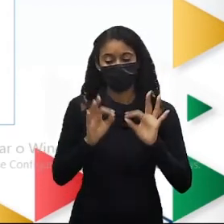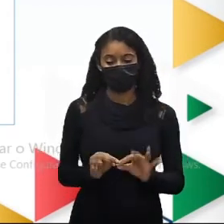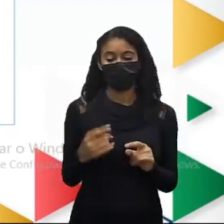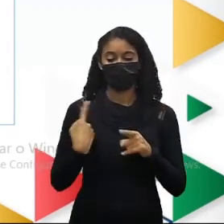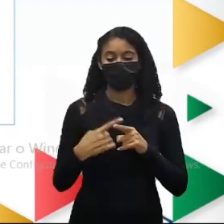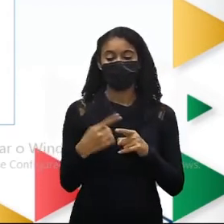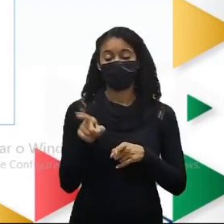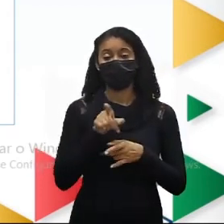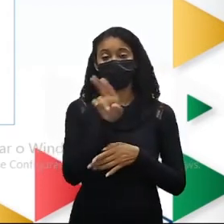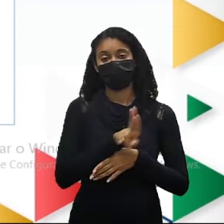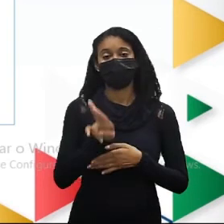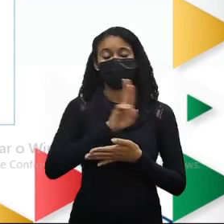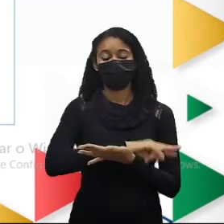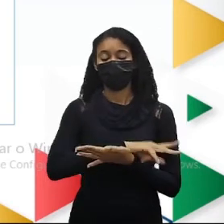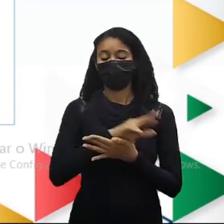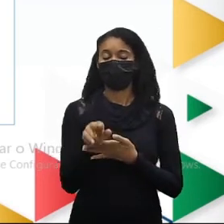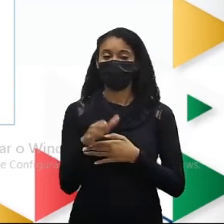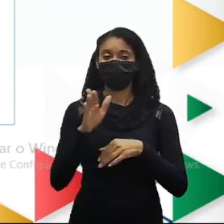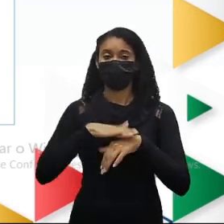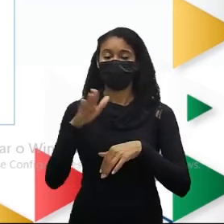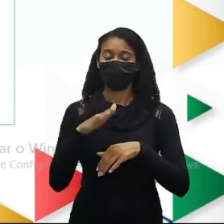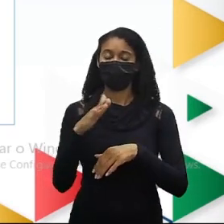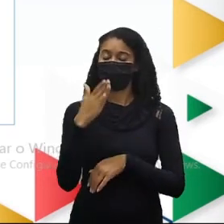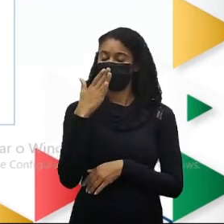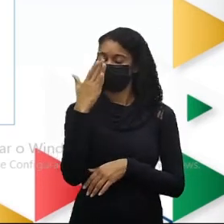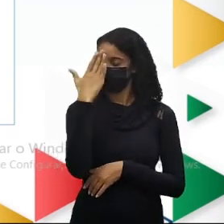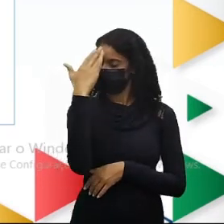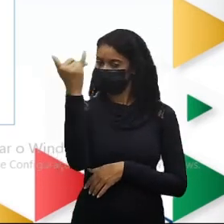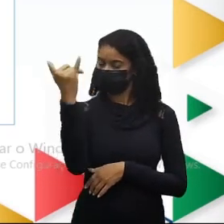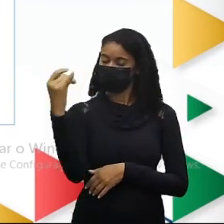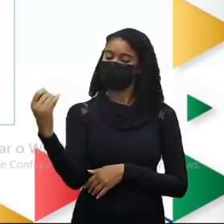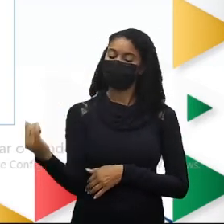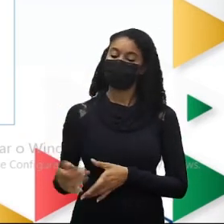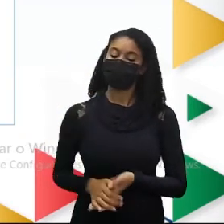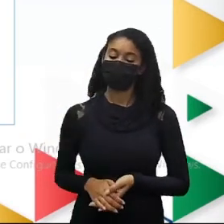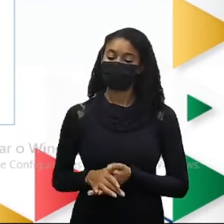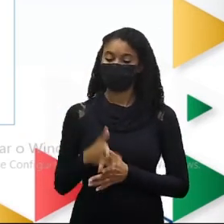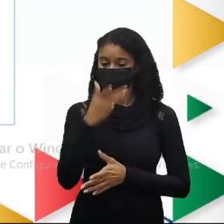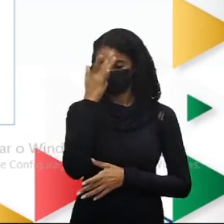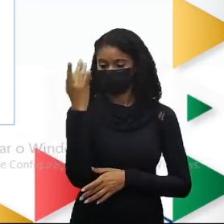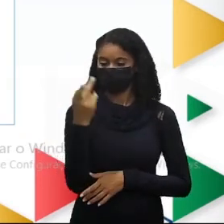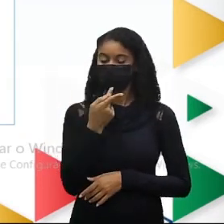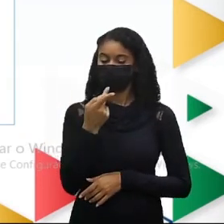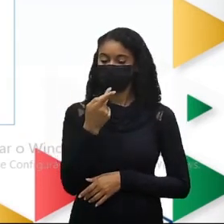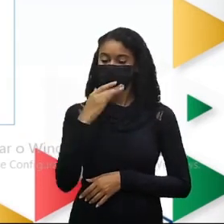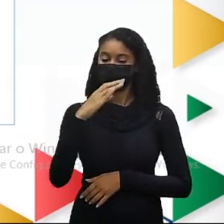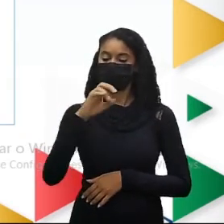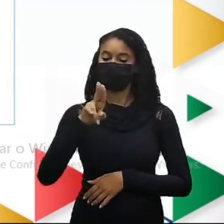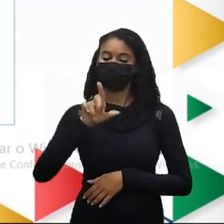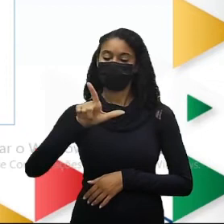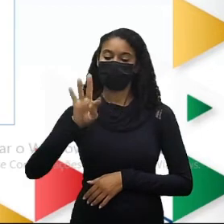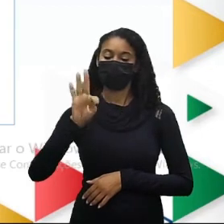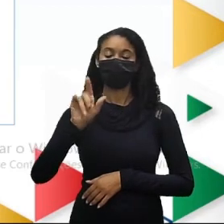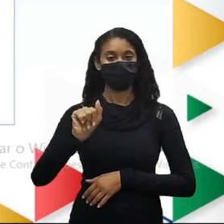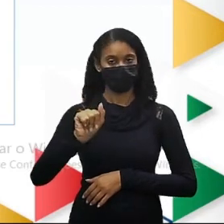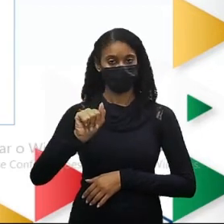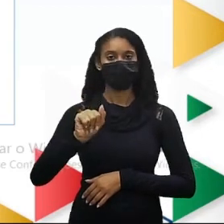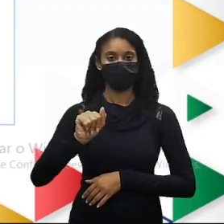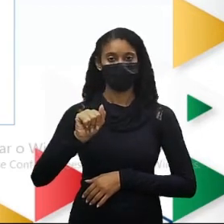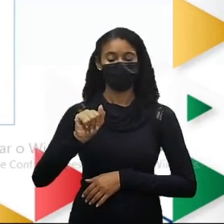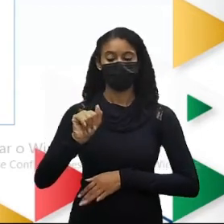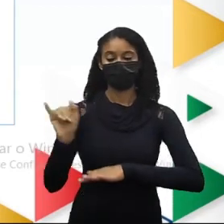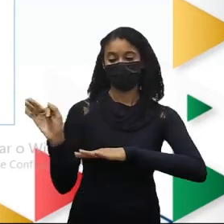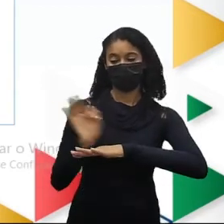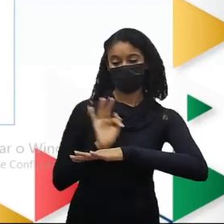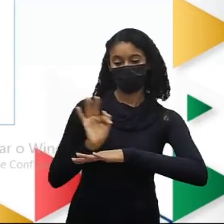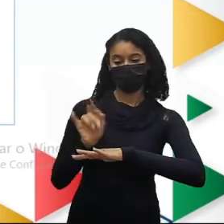a variedade de maior prestígio social, a culta, ou mesmo quando não se aceita uma diferença